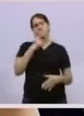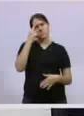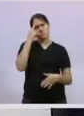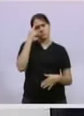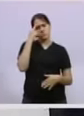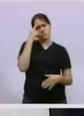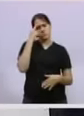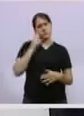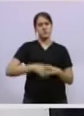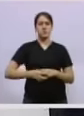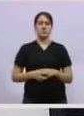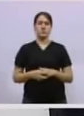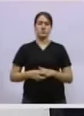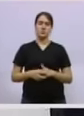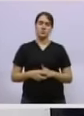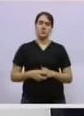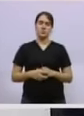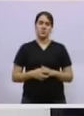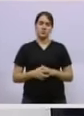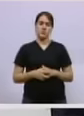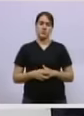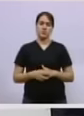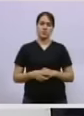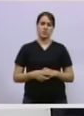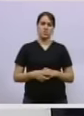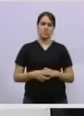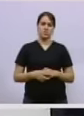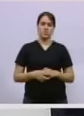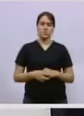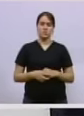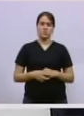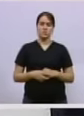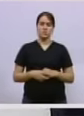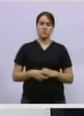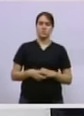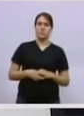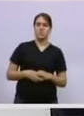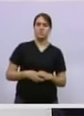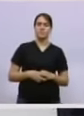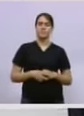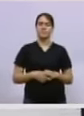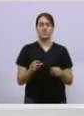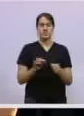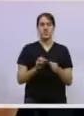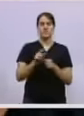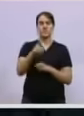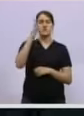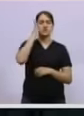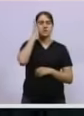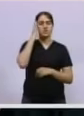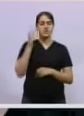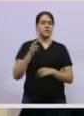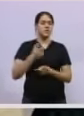Alguém que emprestou sabor, como dizia Eliana, colocou uma pitada de sal no seu paganismo e lhe fez entender que as coisas